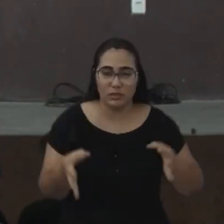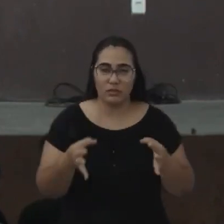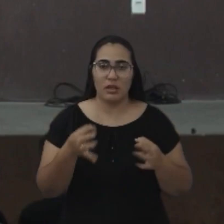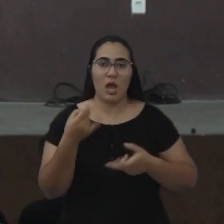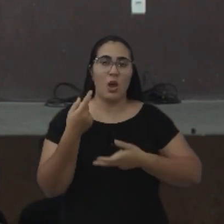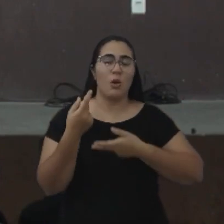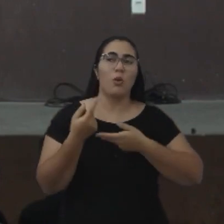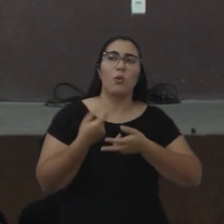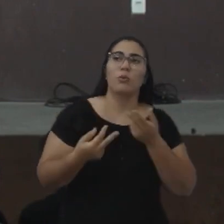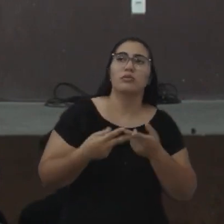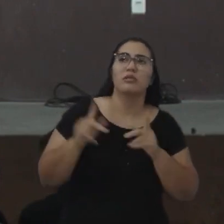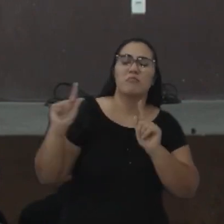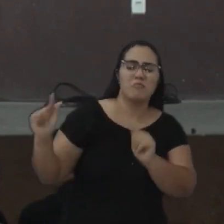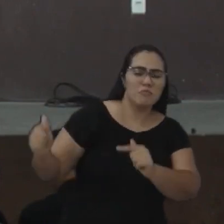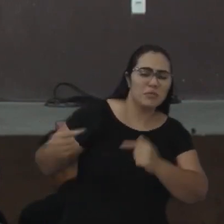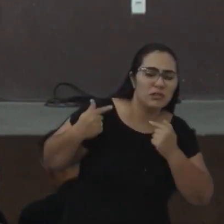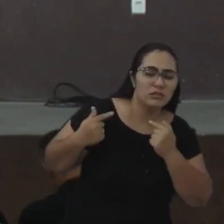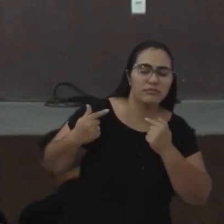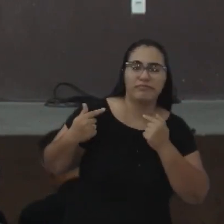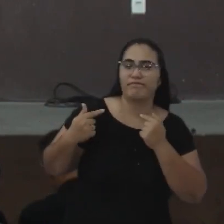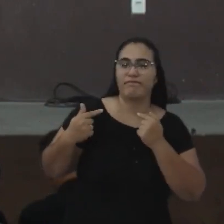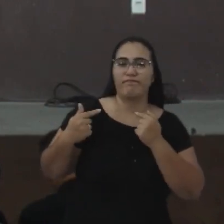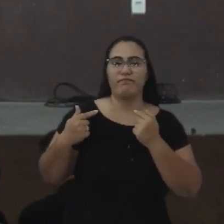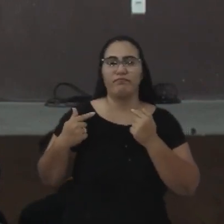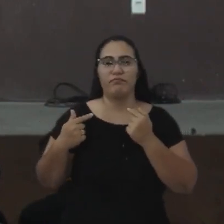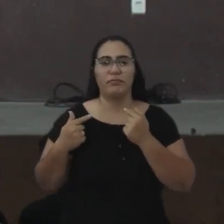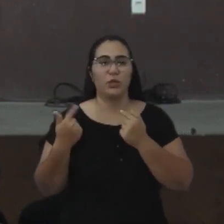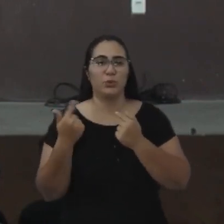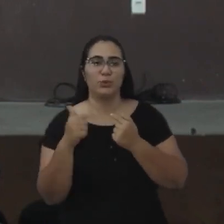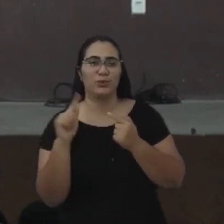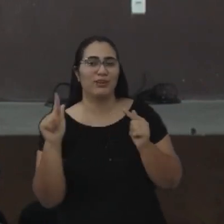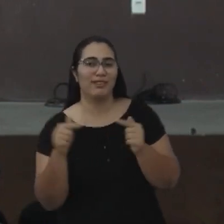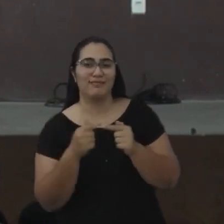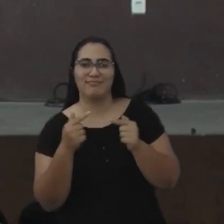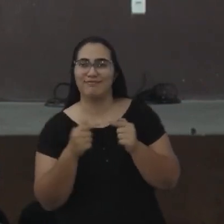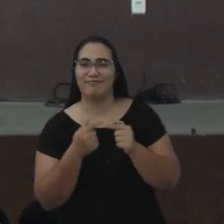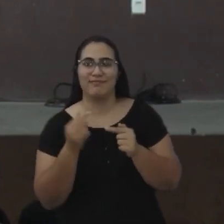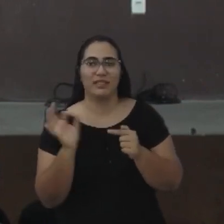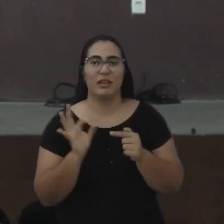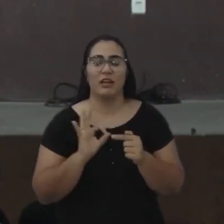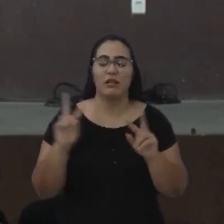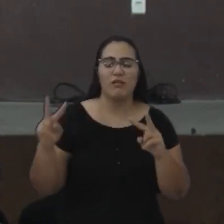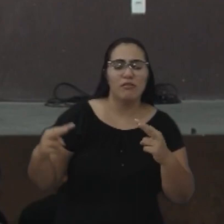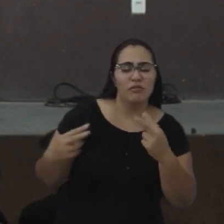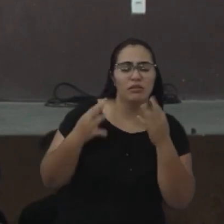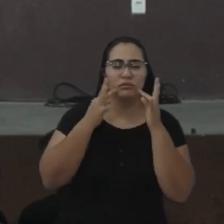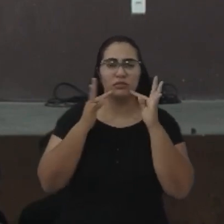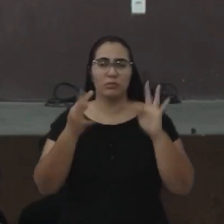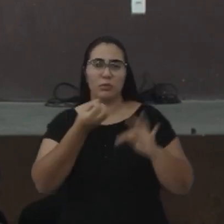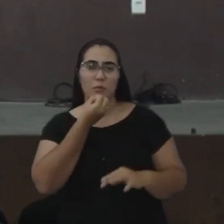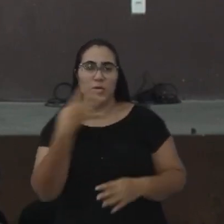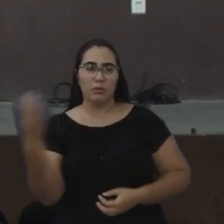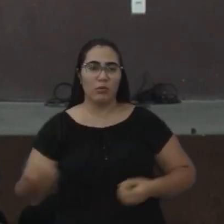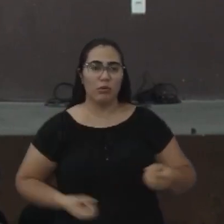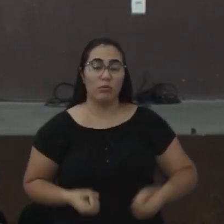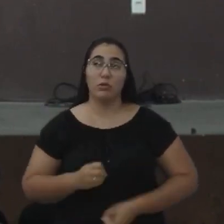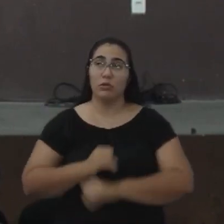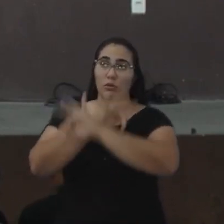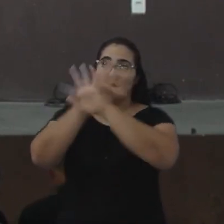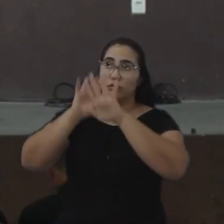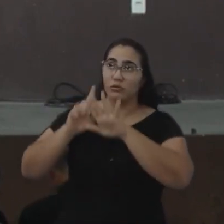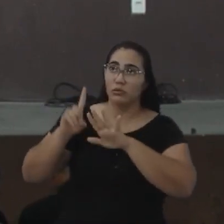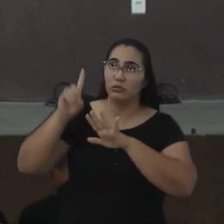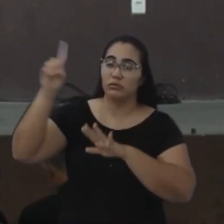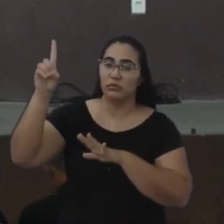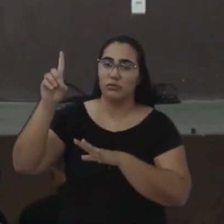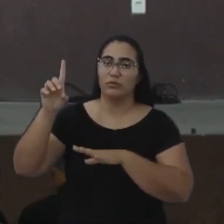mal contra vocês, como de malfeitores, observando-vos as vossas boas obras, glorifiquem a Deus no dia da